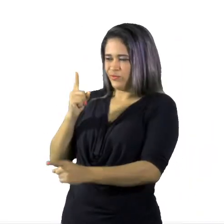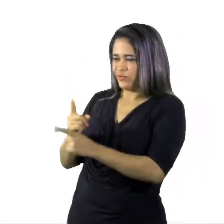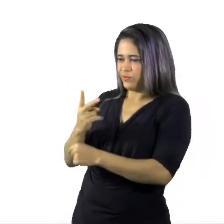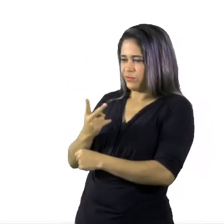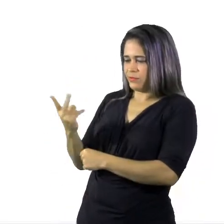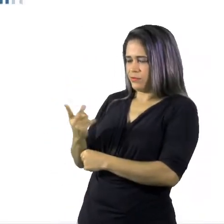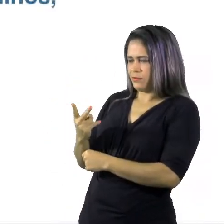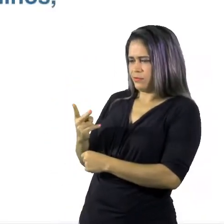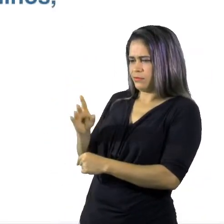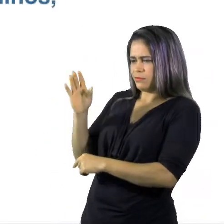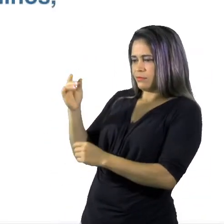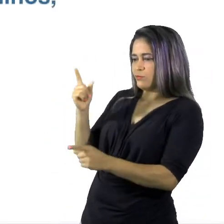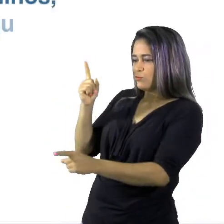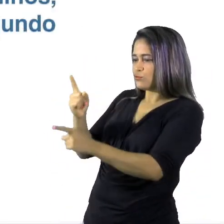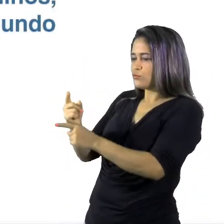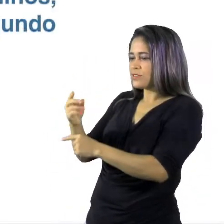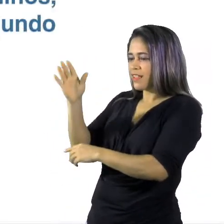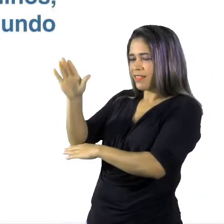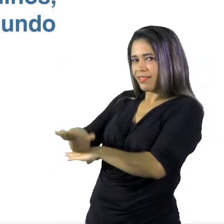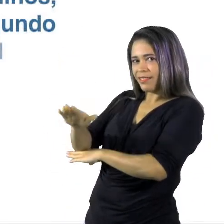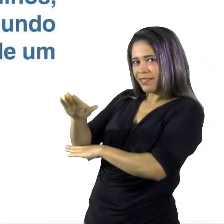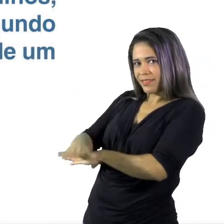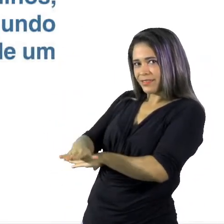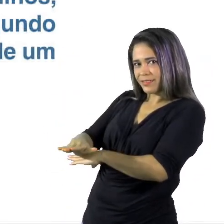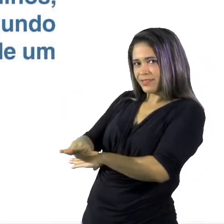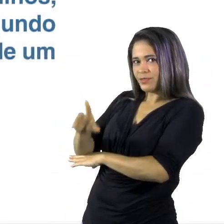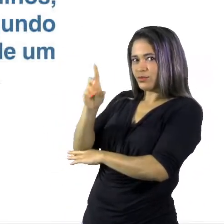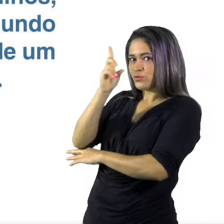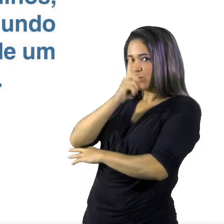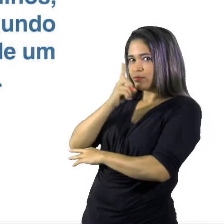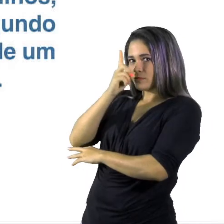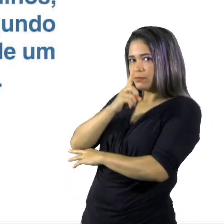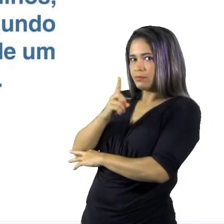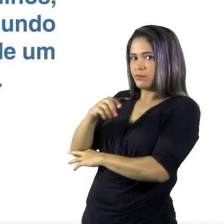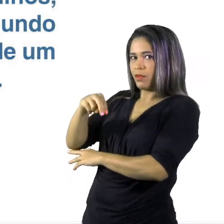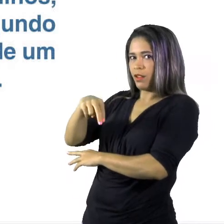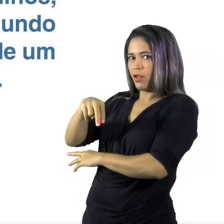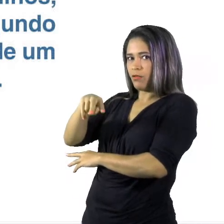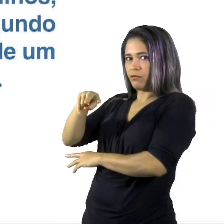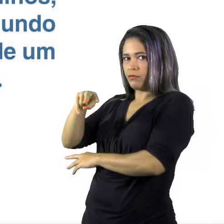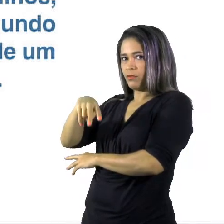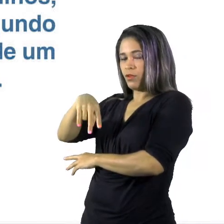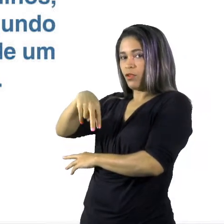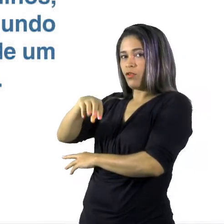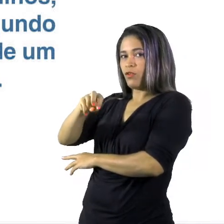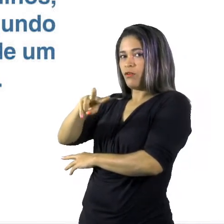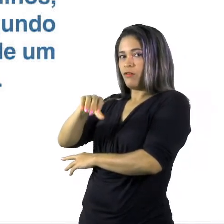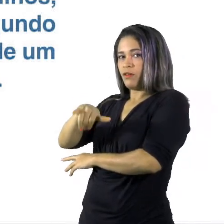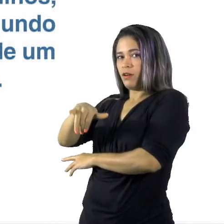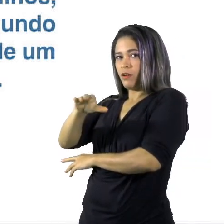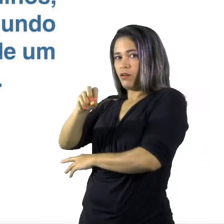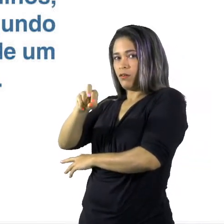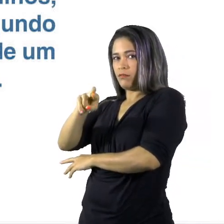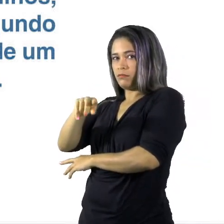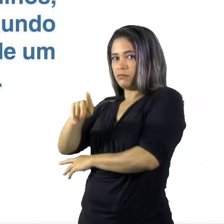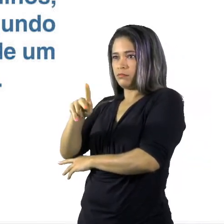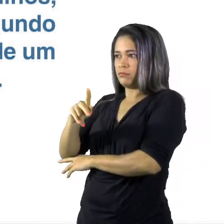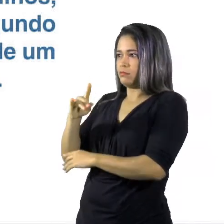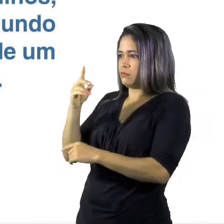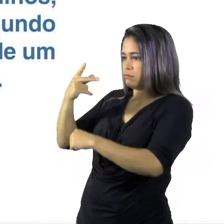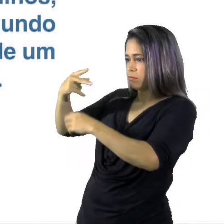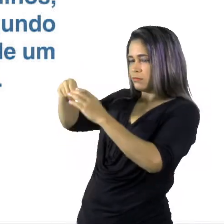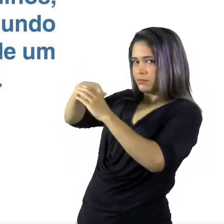último domingo em Nova York e o vídeo viralizou e causou comoção.